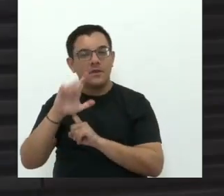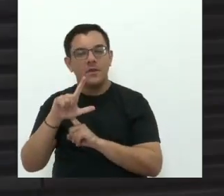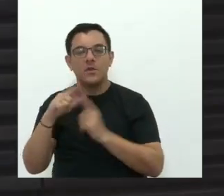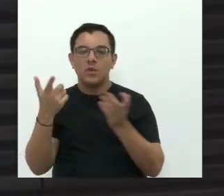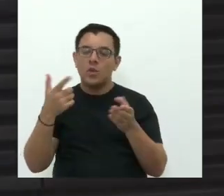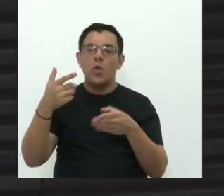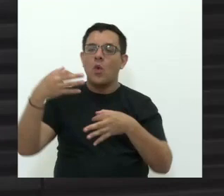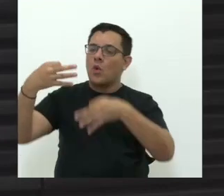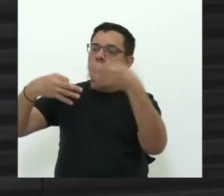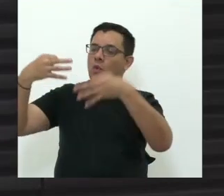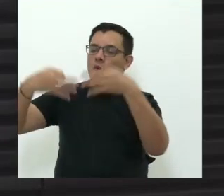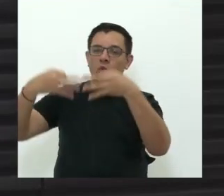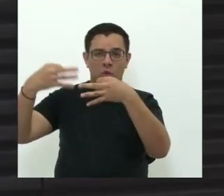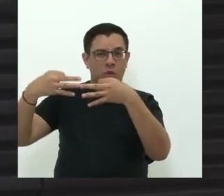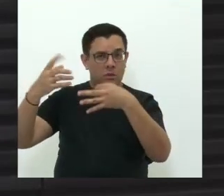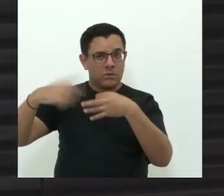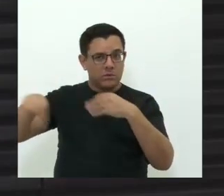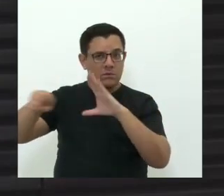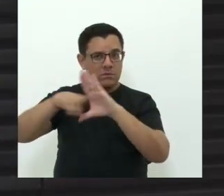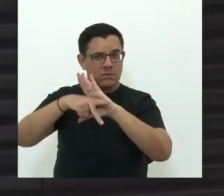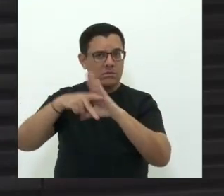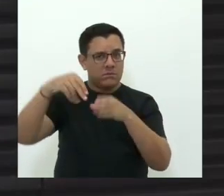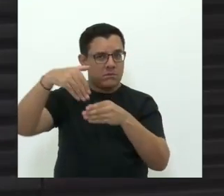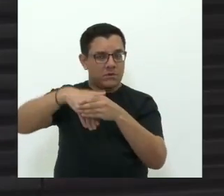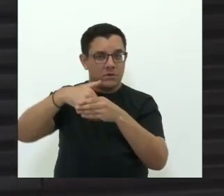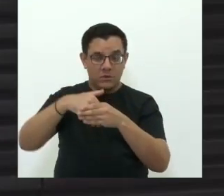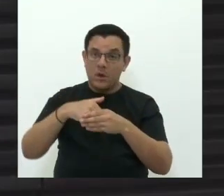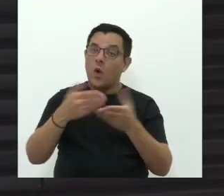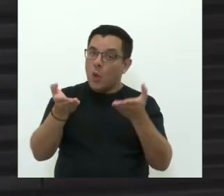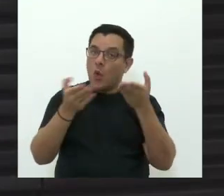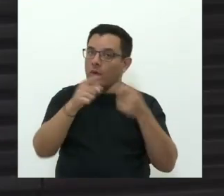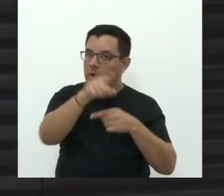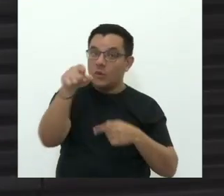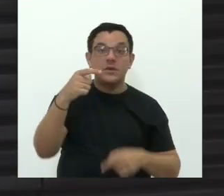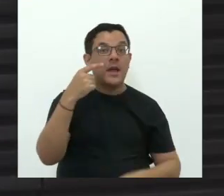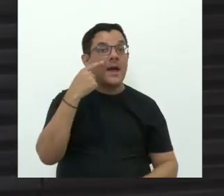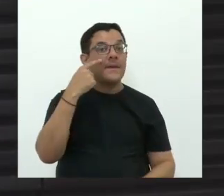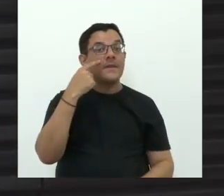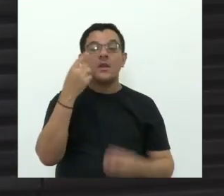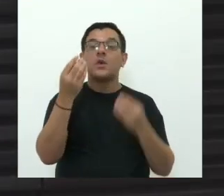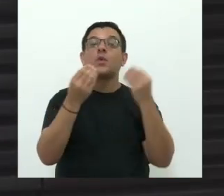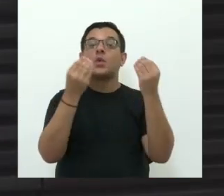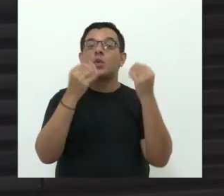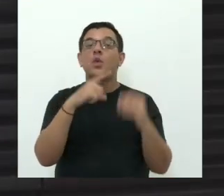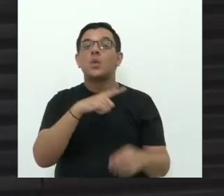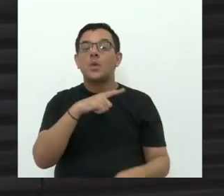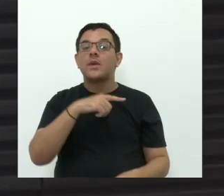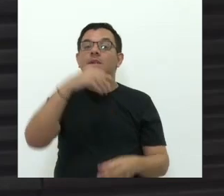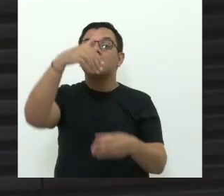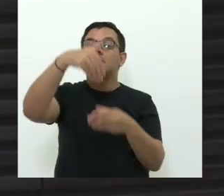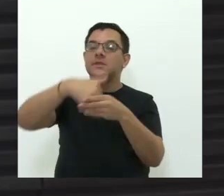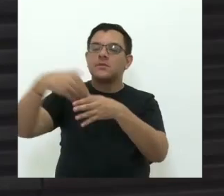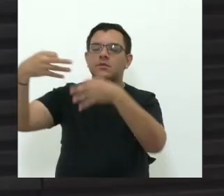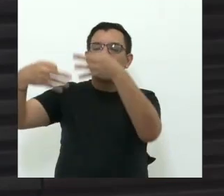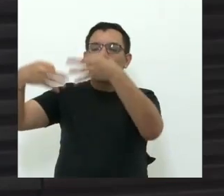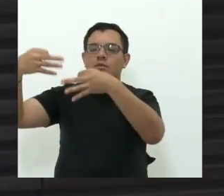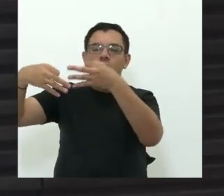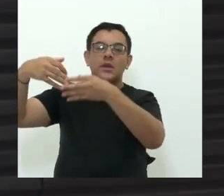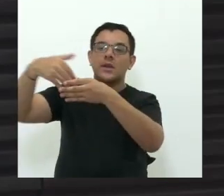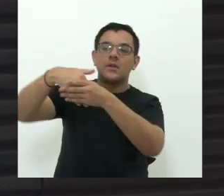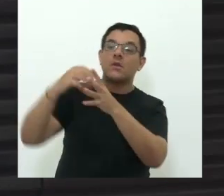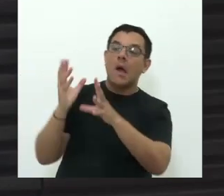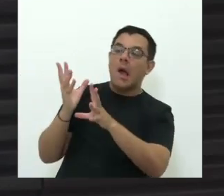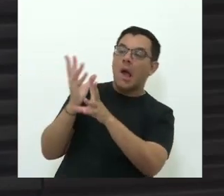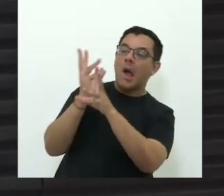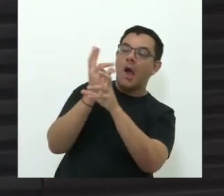eleitoral ou até mesmo não sei eu convido vocês a ver por exemplo como ocorre na justiça eleitoral uma apuração de